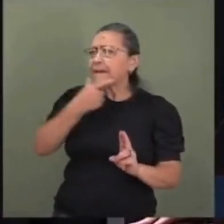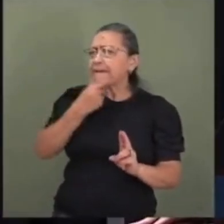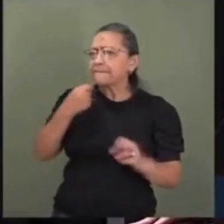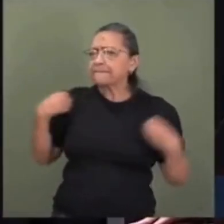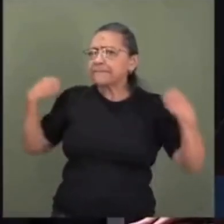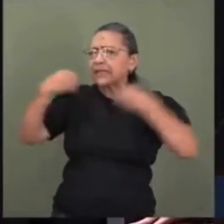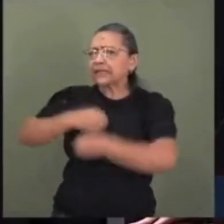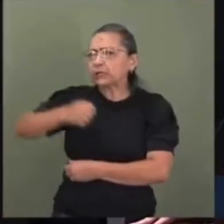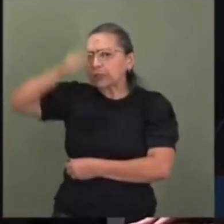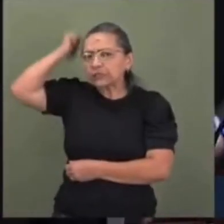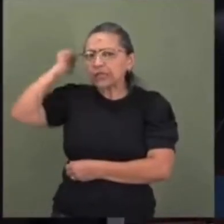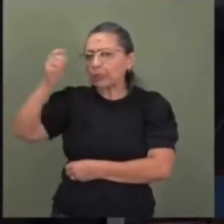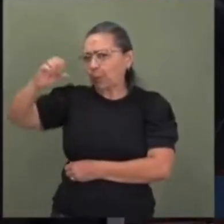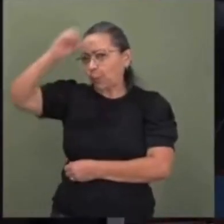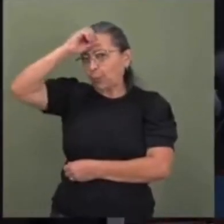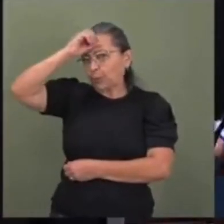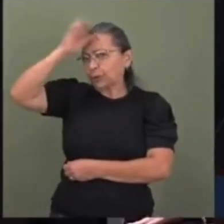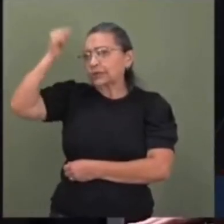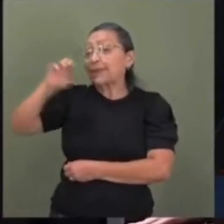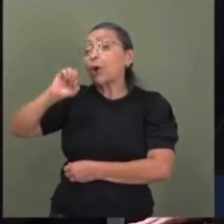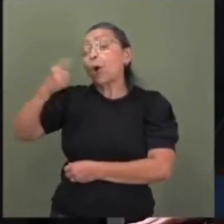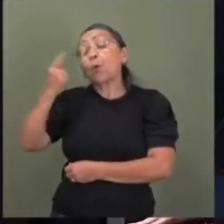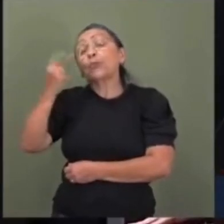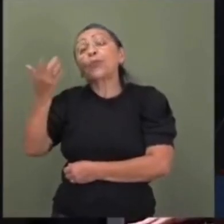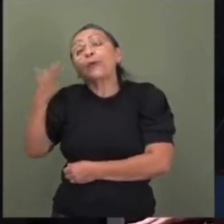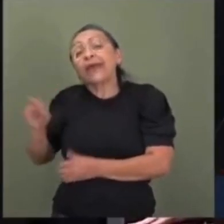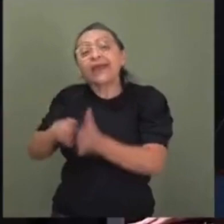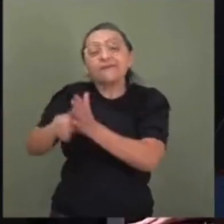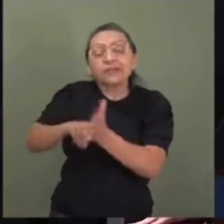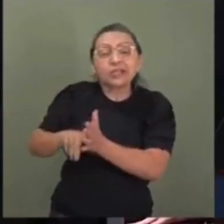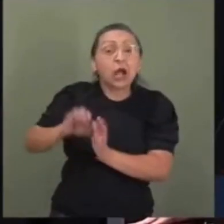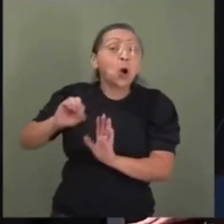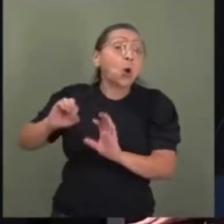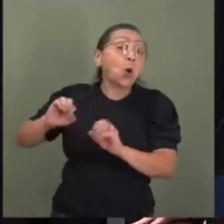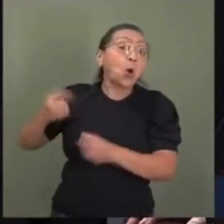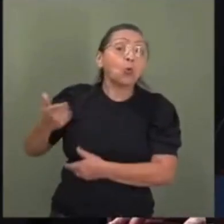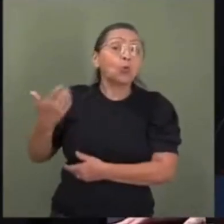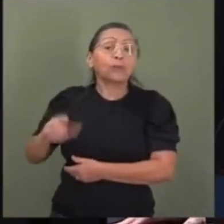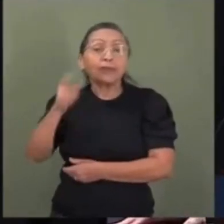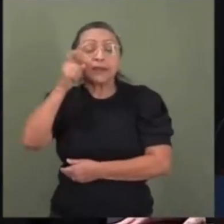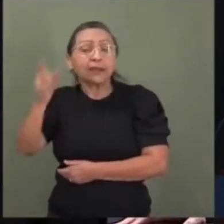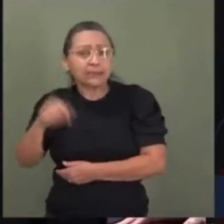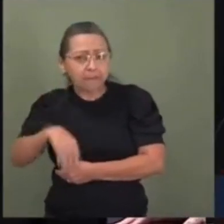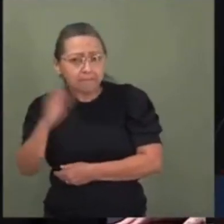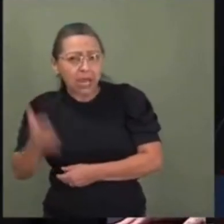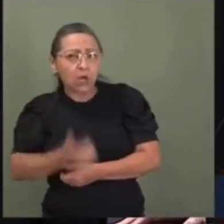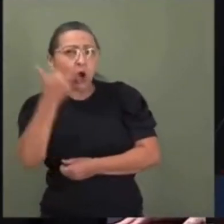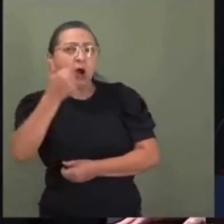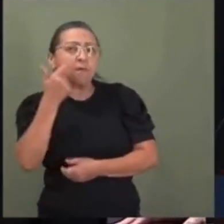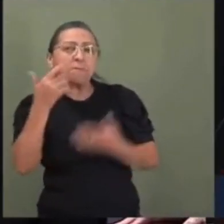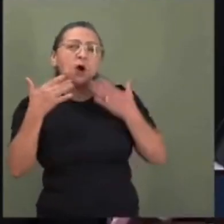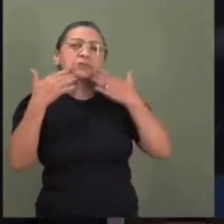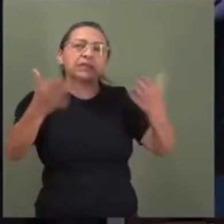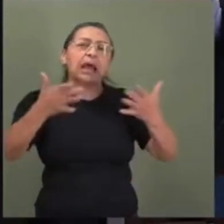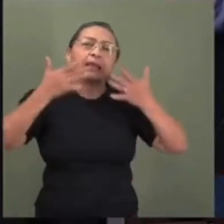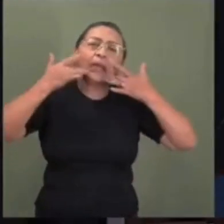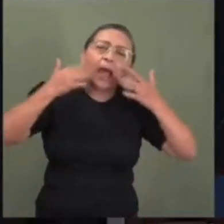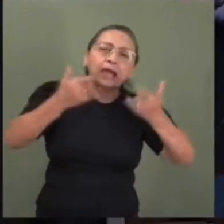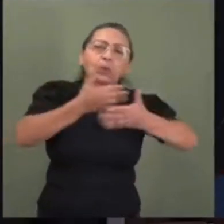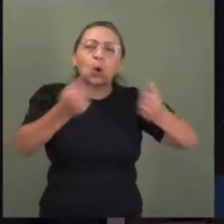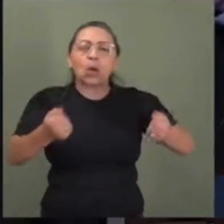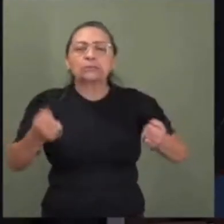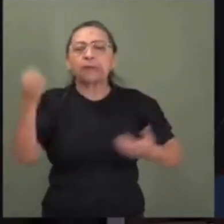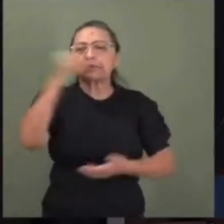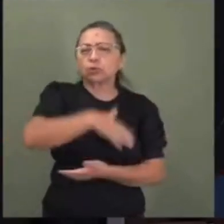ou não quis investigar ou não se interessou era mais importante promover um teatro mais de